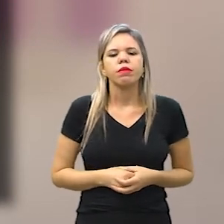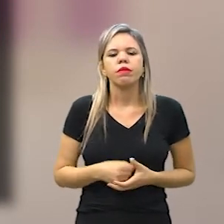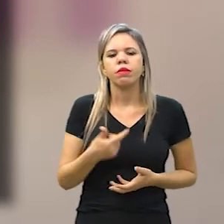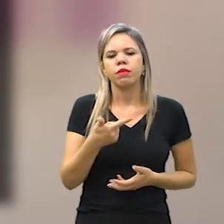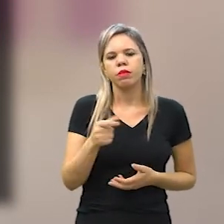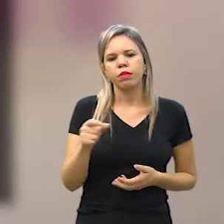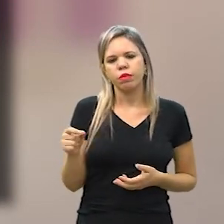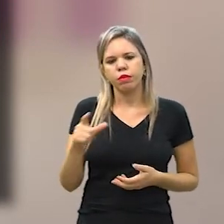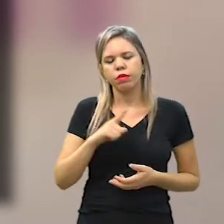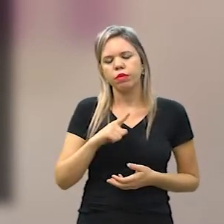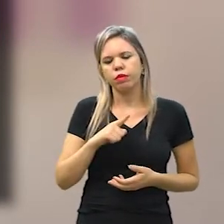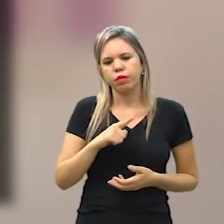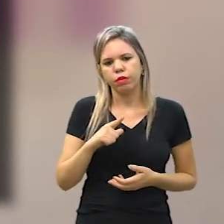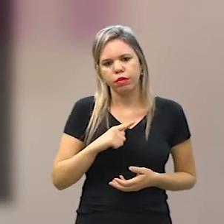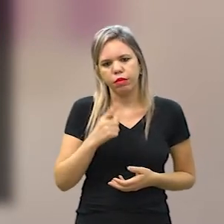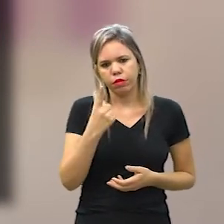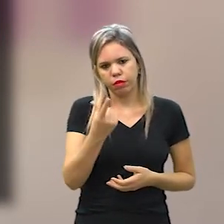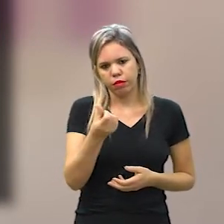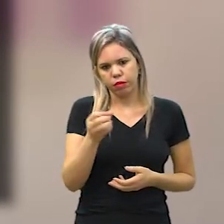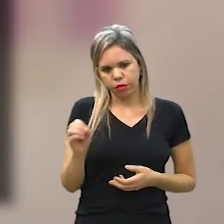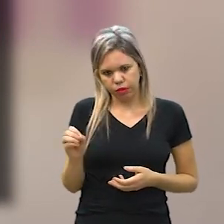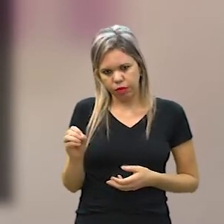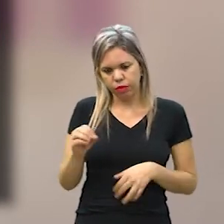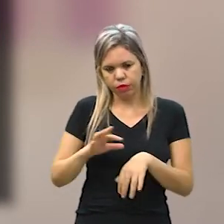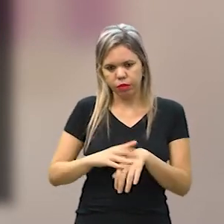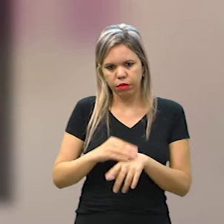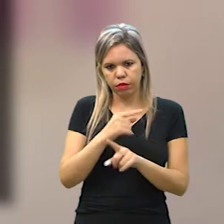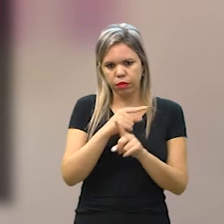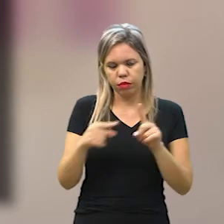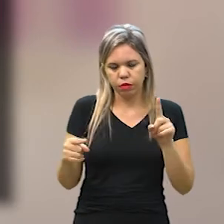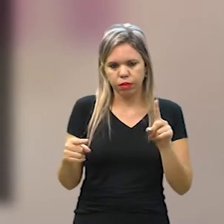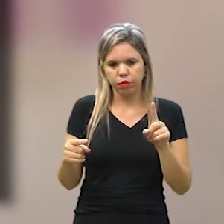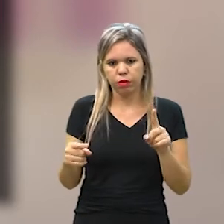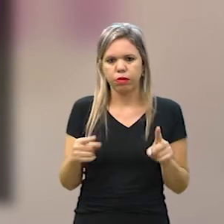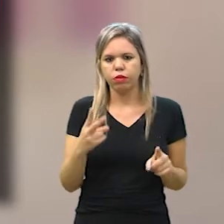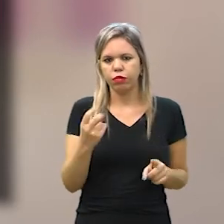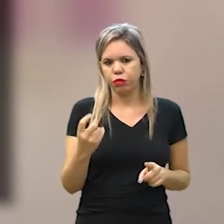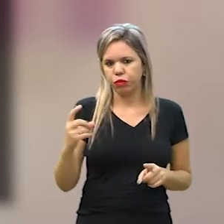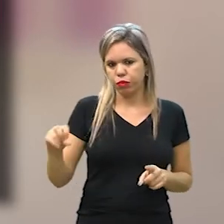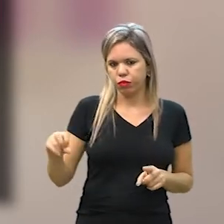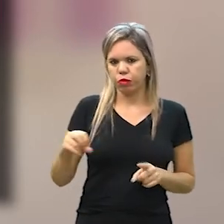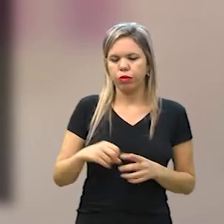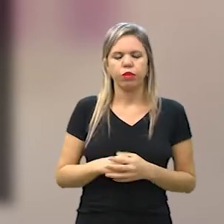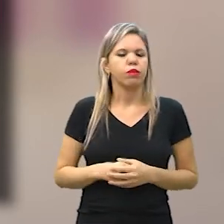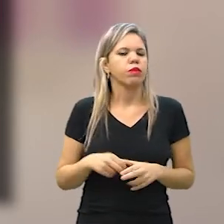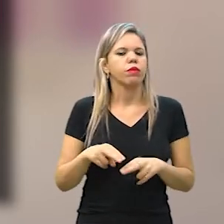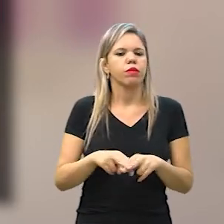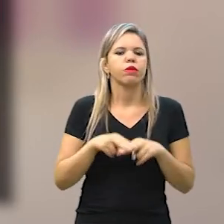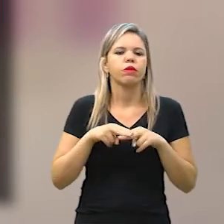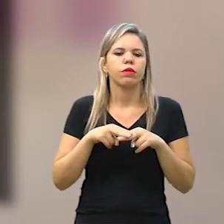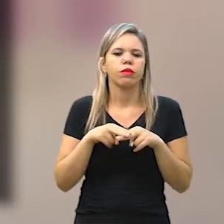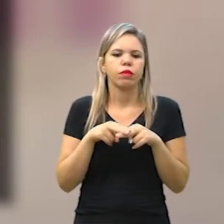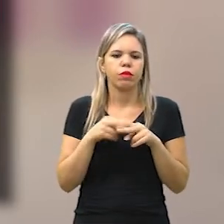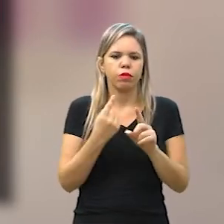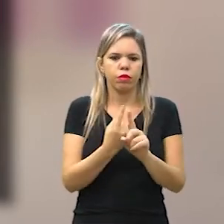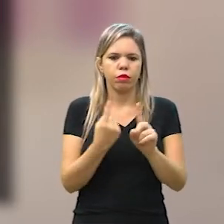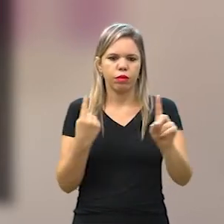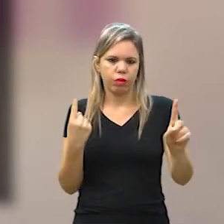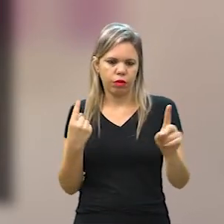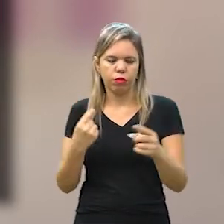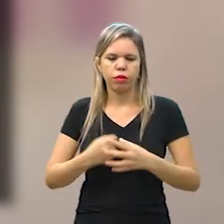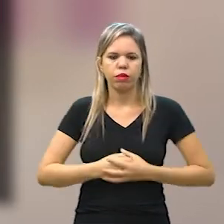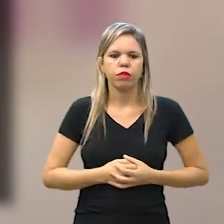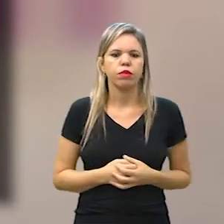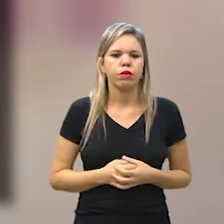Em 2020, nós tivemos 160 casos, foi a metade, né, de 2019, por conta do